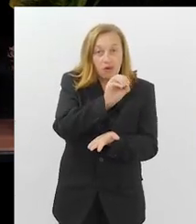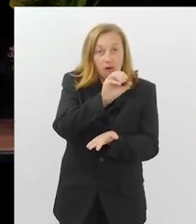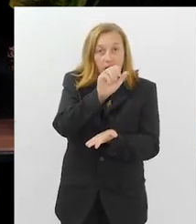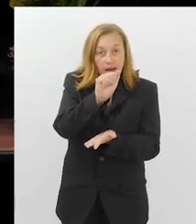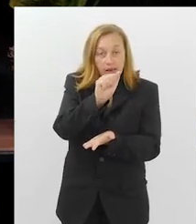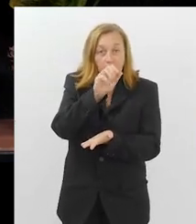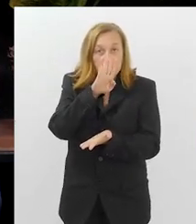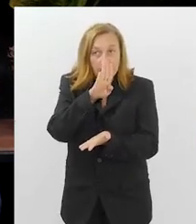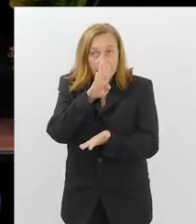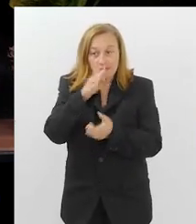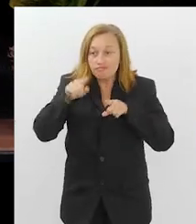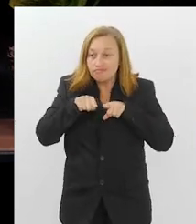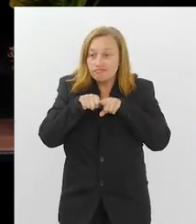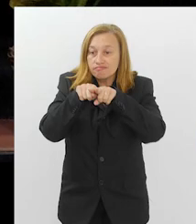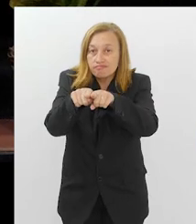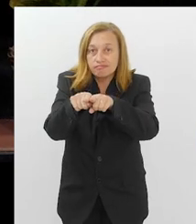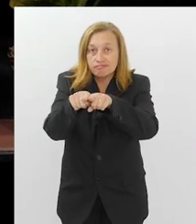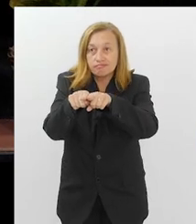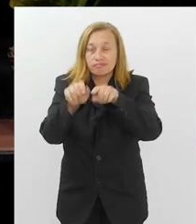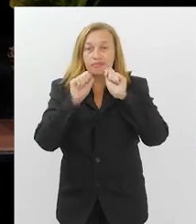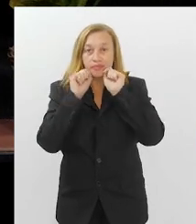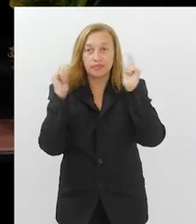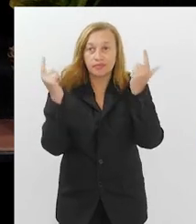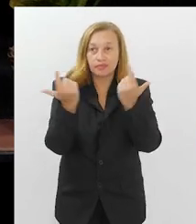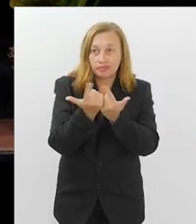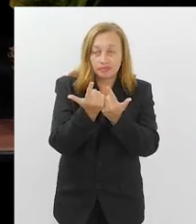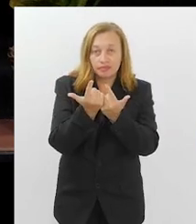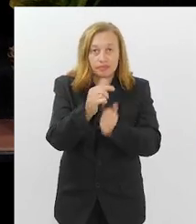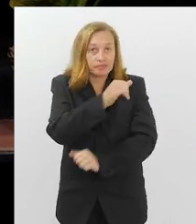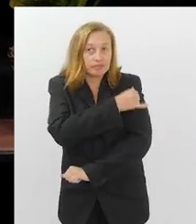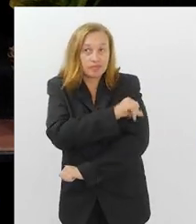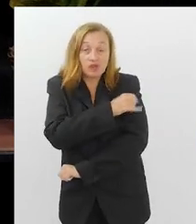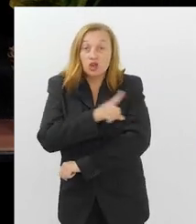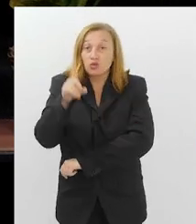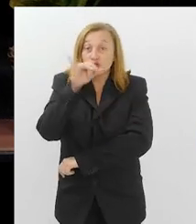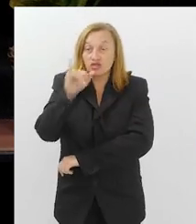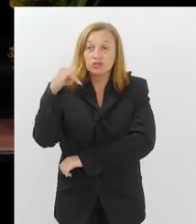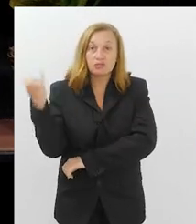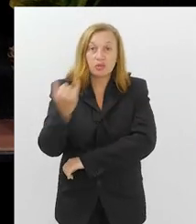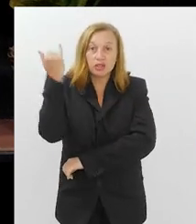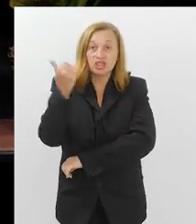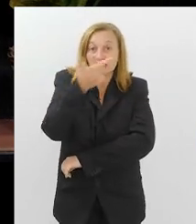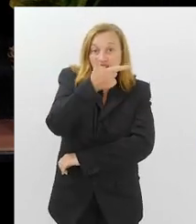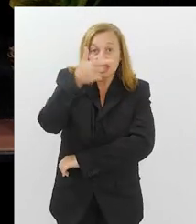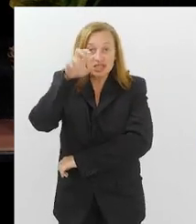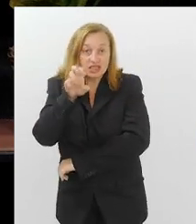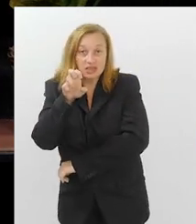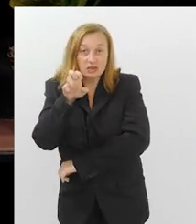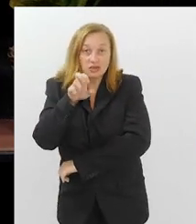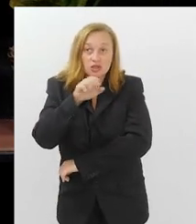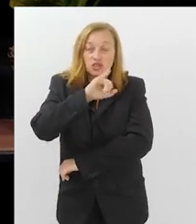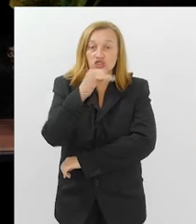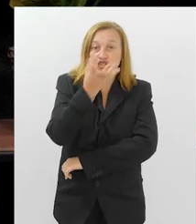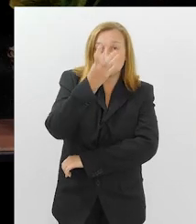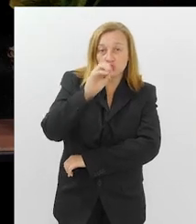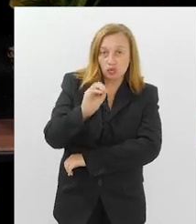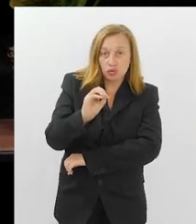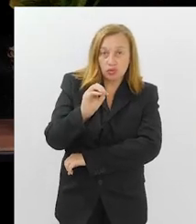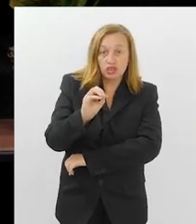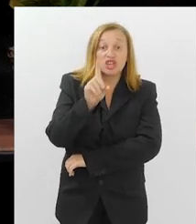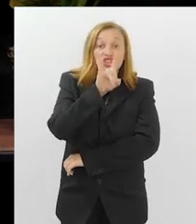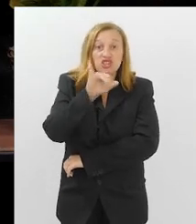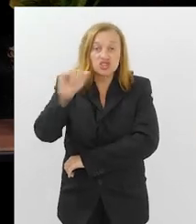um tema muito importante, muito caro para todos nós. O dia 25 de julho, que é o Dia Internacional da